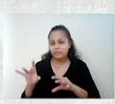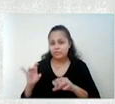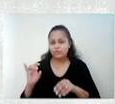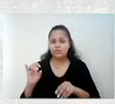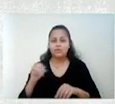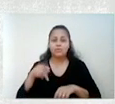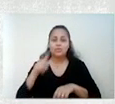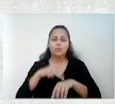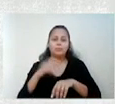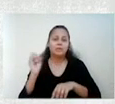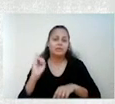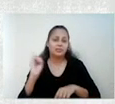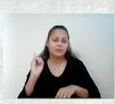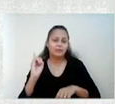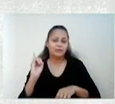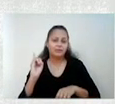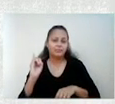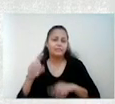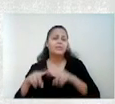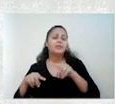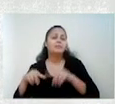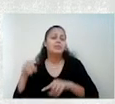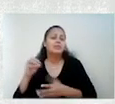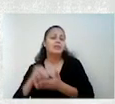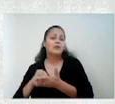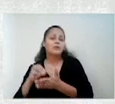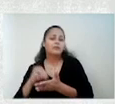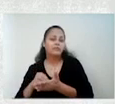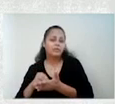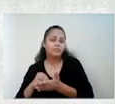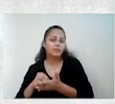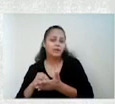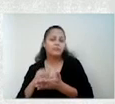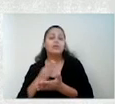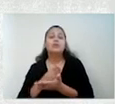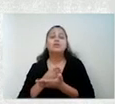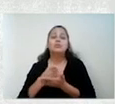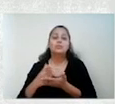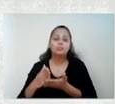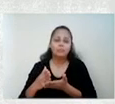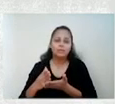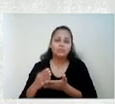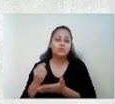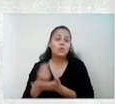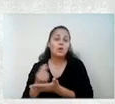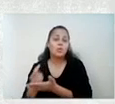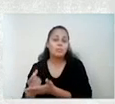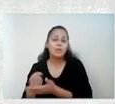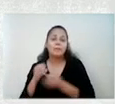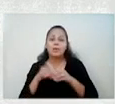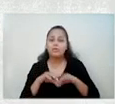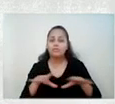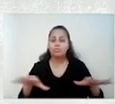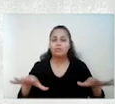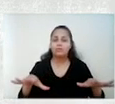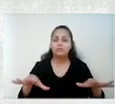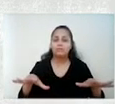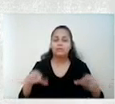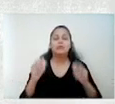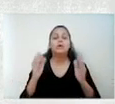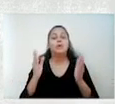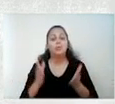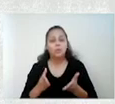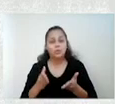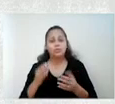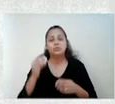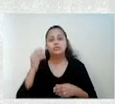Mediterrâneo. Quais tipos de produtos que faltavam na Europa que o pessoal começou a comprar dos mercadores para distribuir? Né?